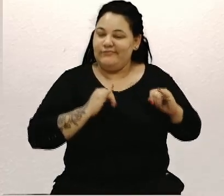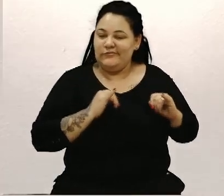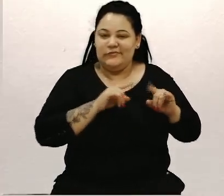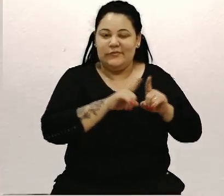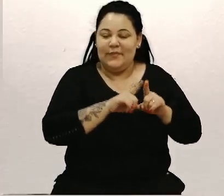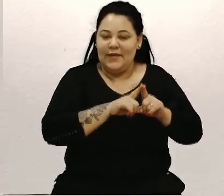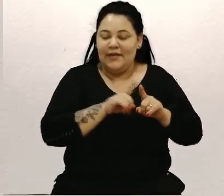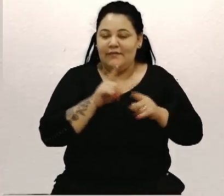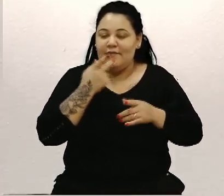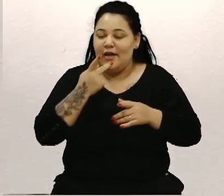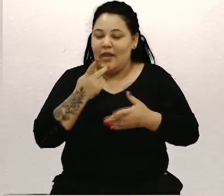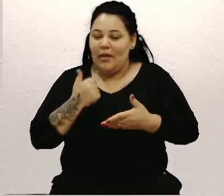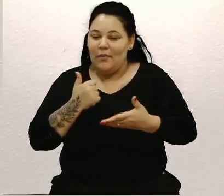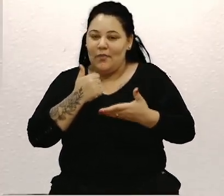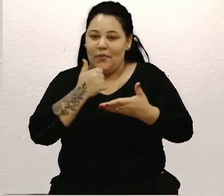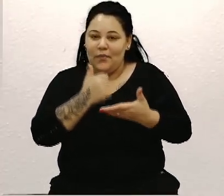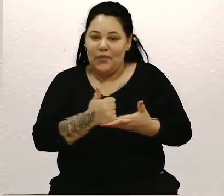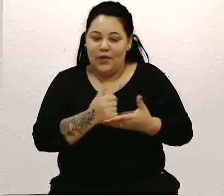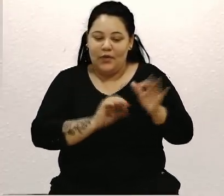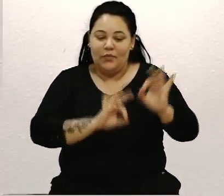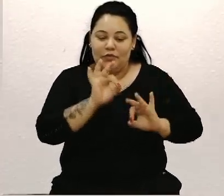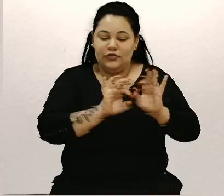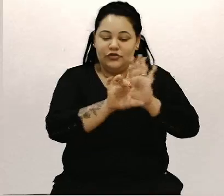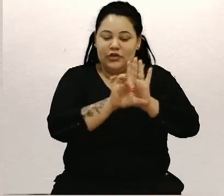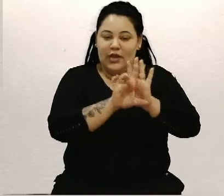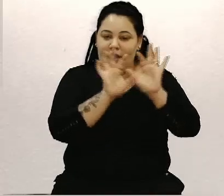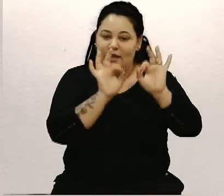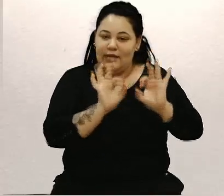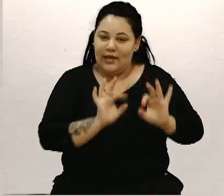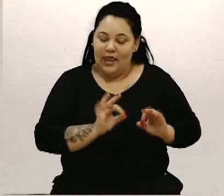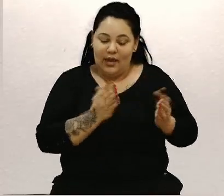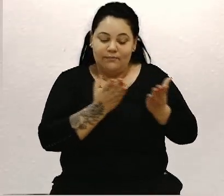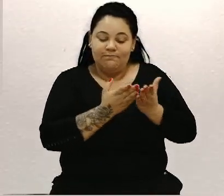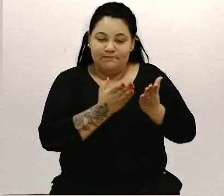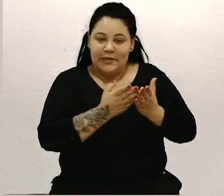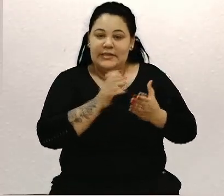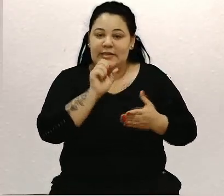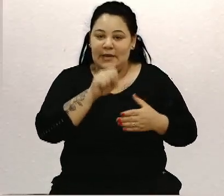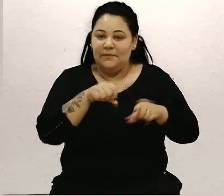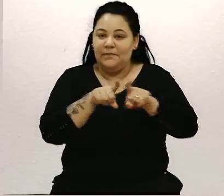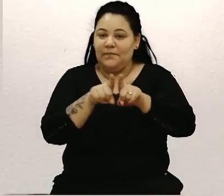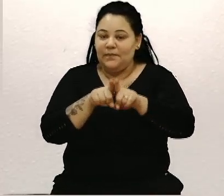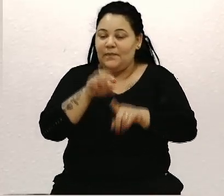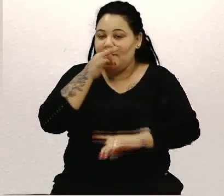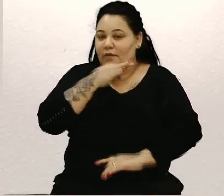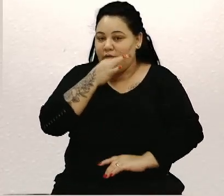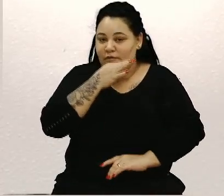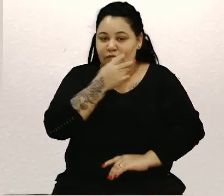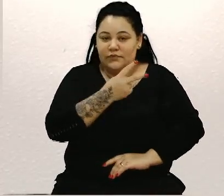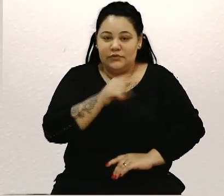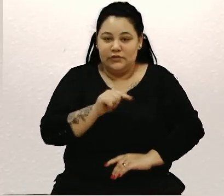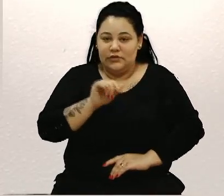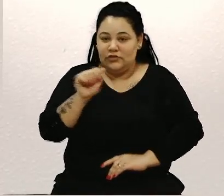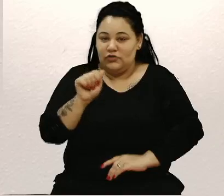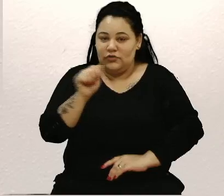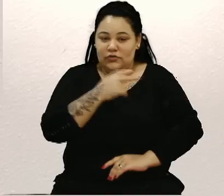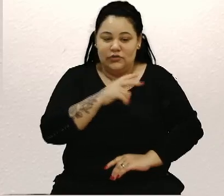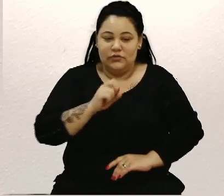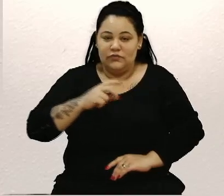favorável ao presente projeto de lei em apreciação. Caxias do Sul, 27 de agosto de